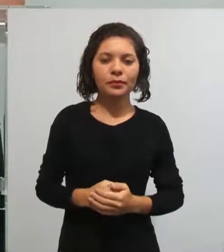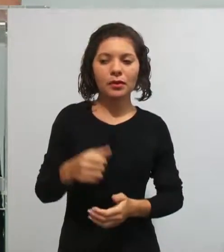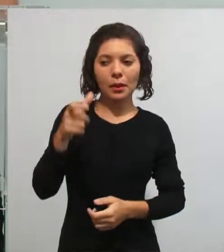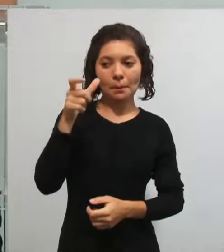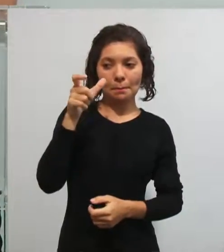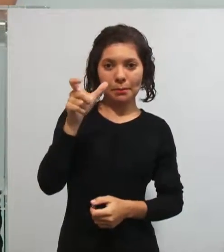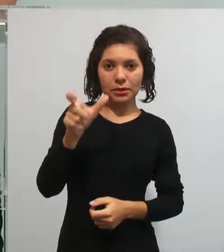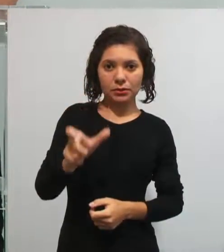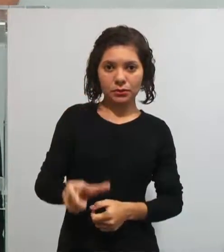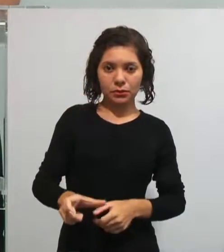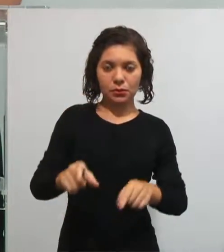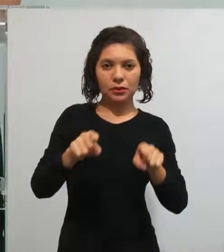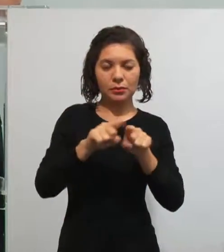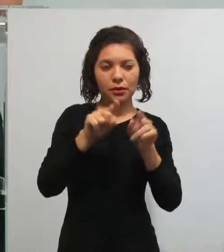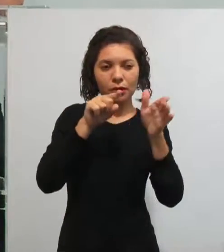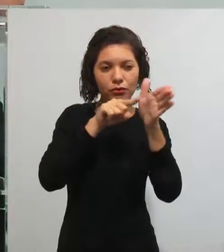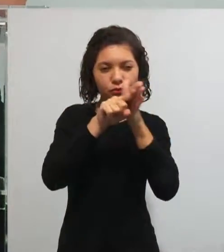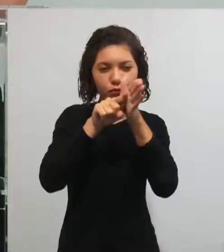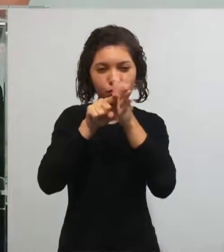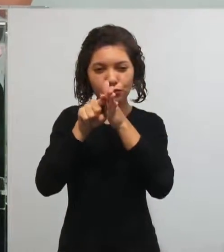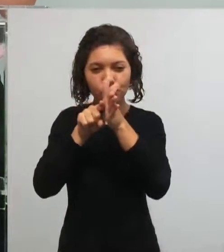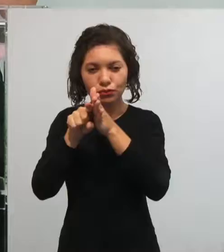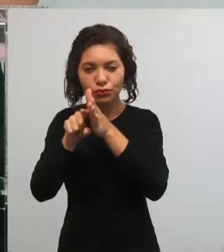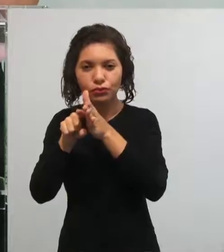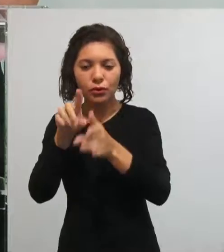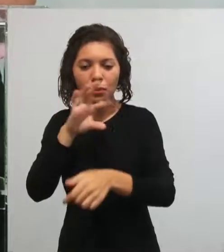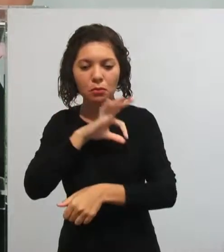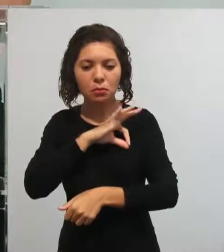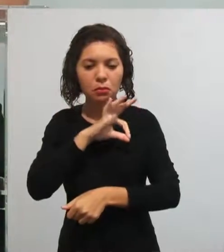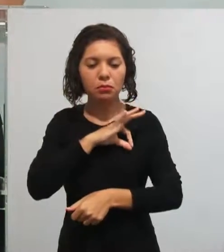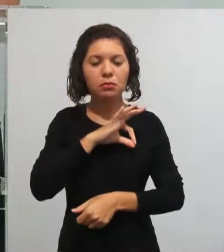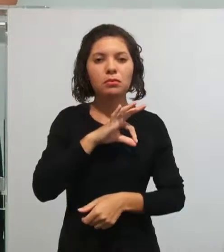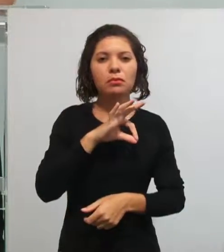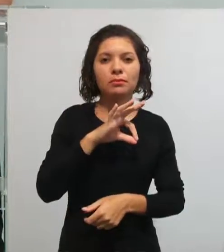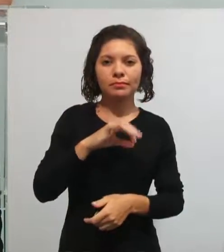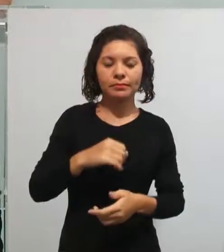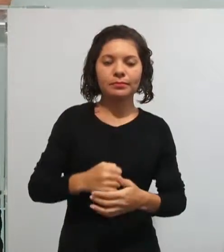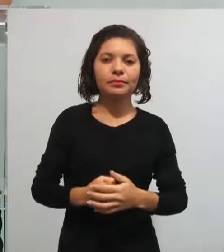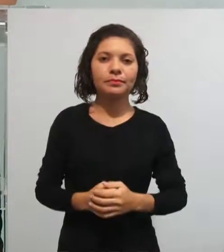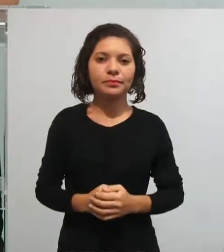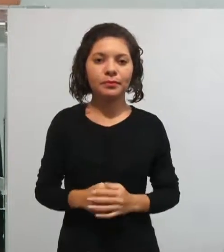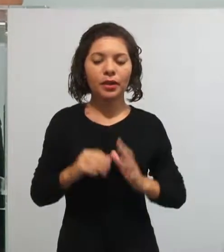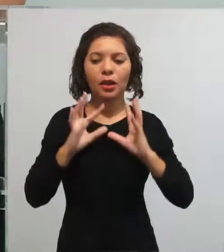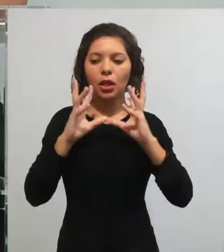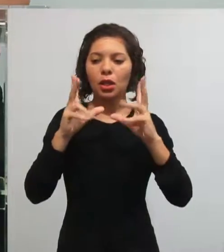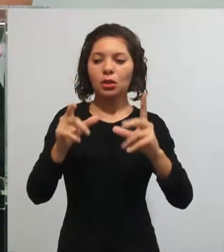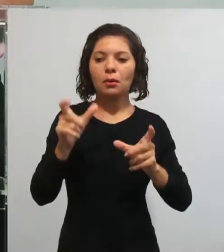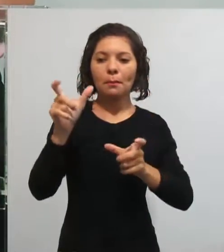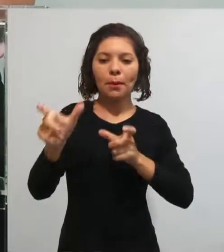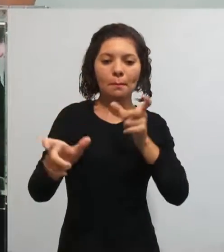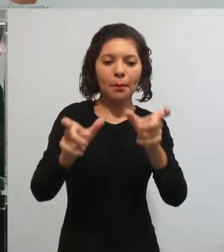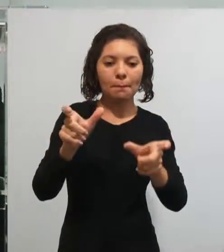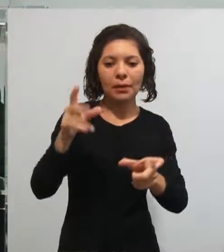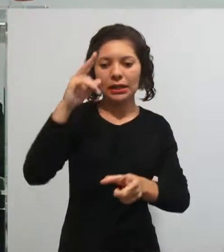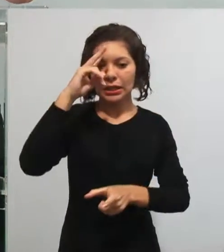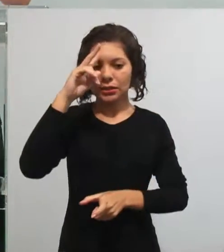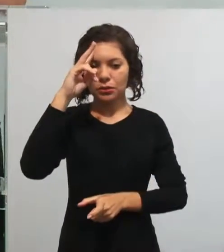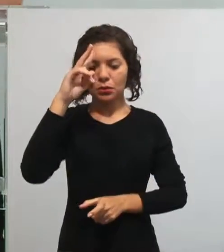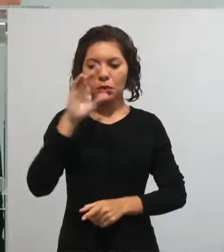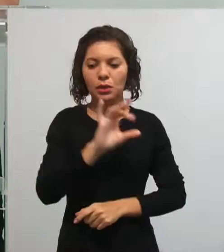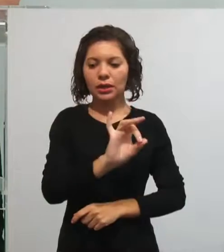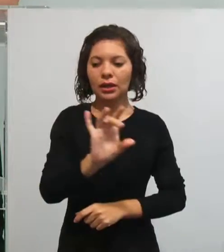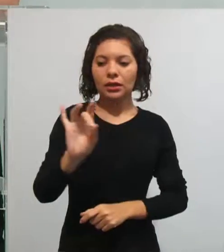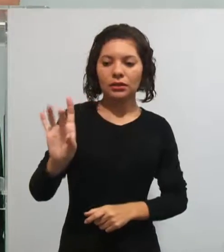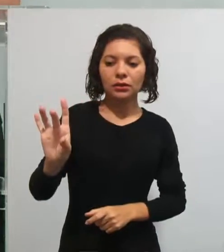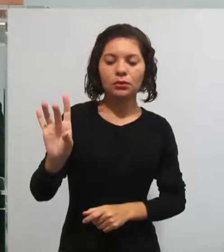vai investigar e ouvir todos os personagens, tá? Então, tá todos os personagens lá, cada um vai